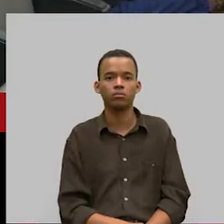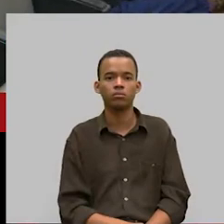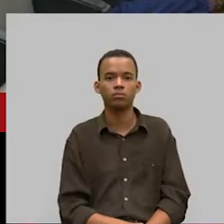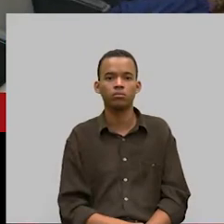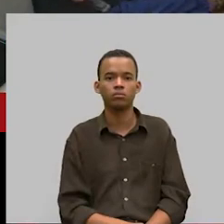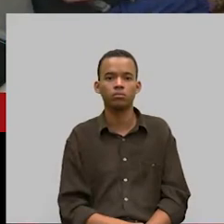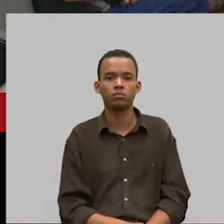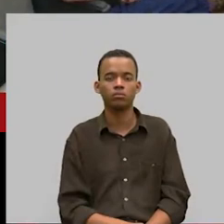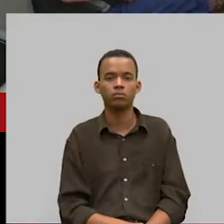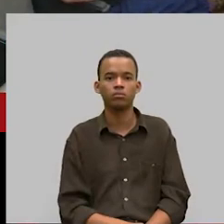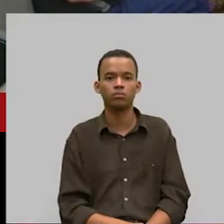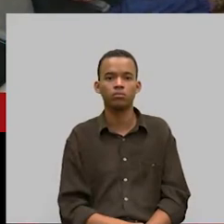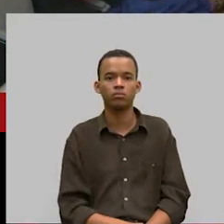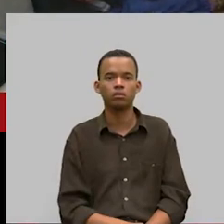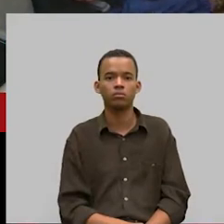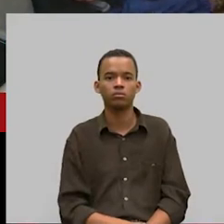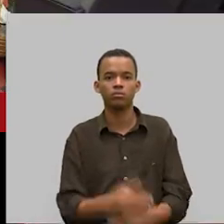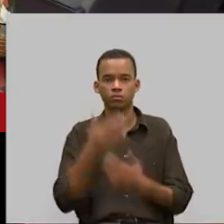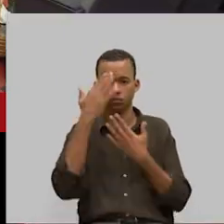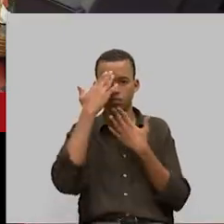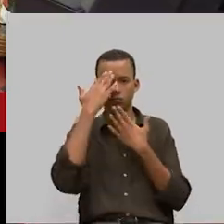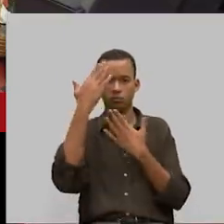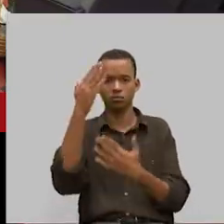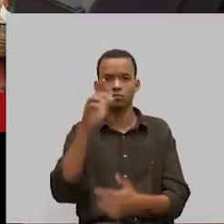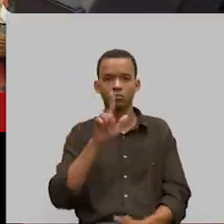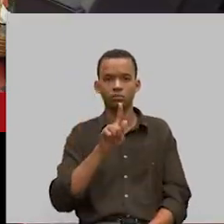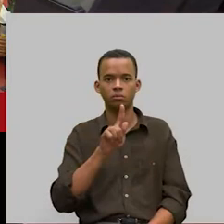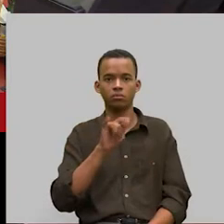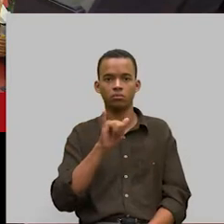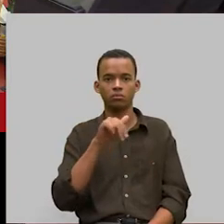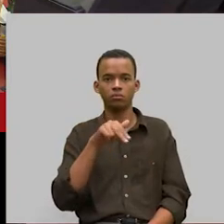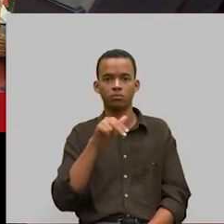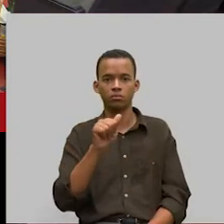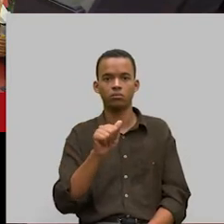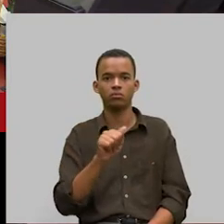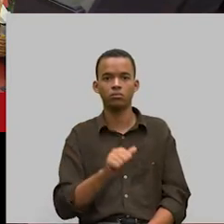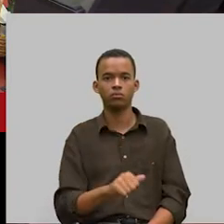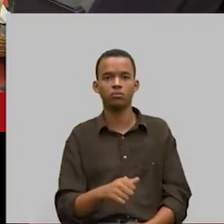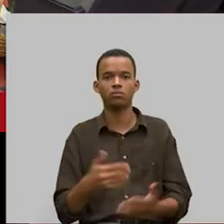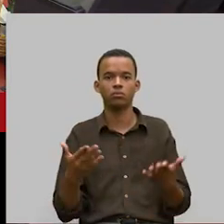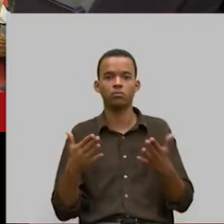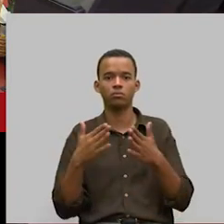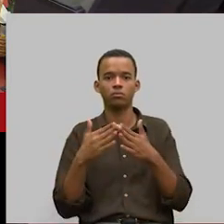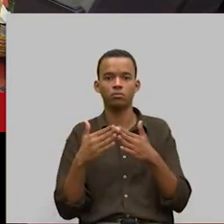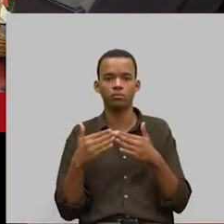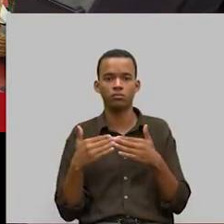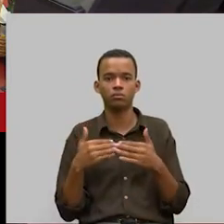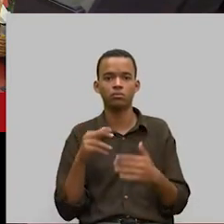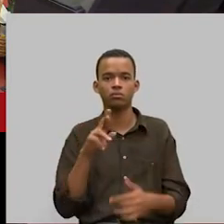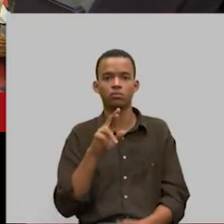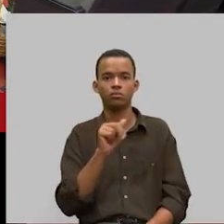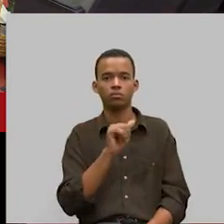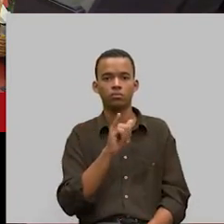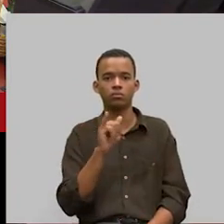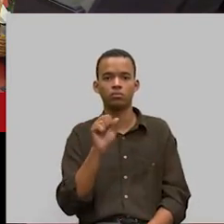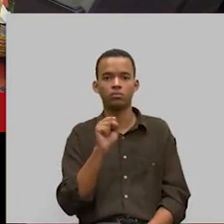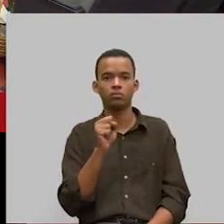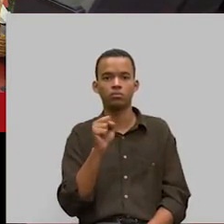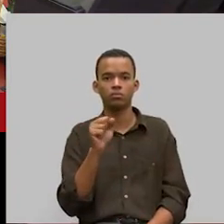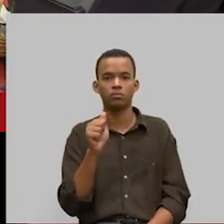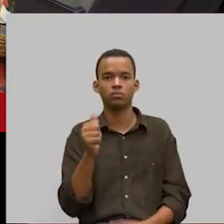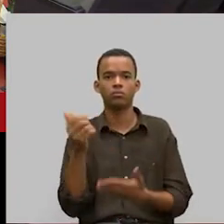fazendo Obrigada Gina Quero convidar agora a Raísa Raissa Ferreira depois a